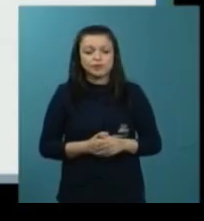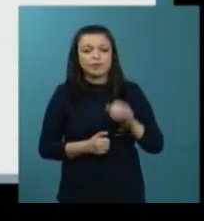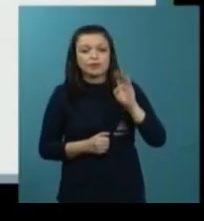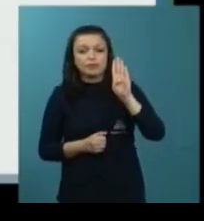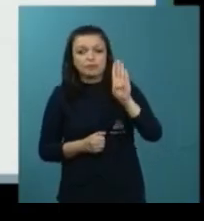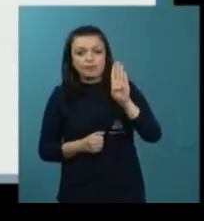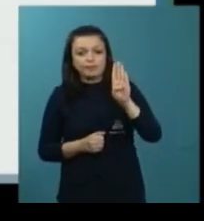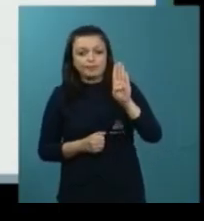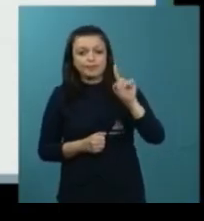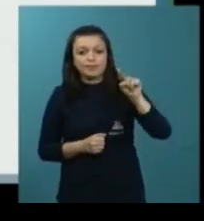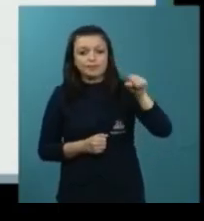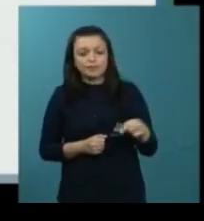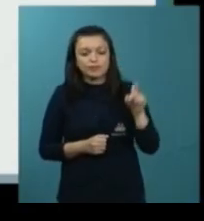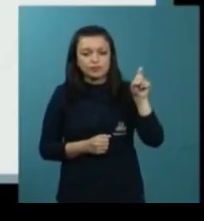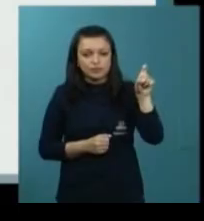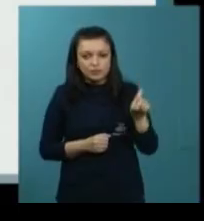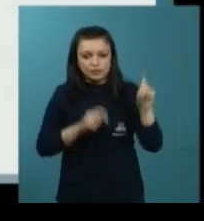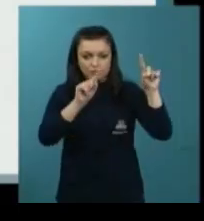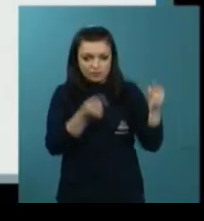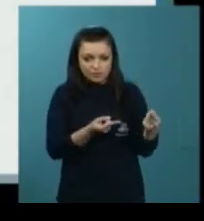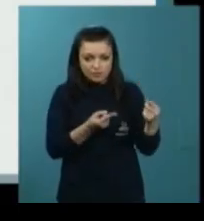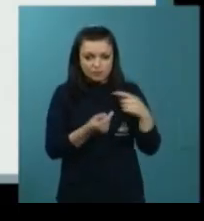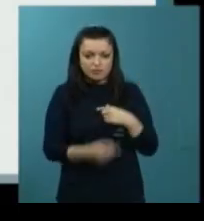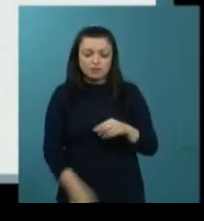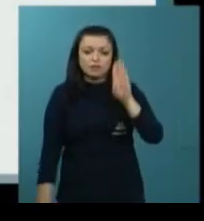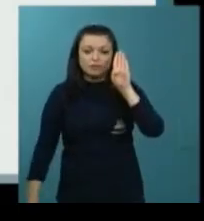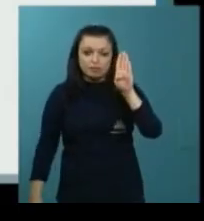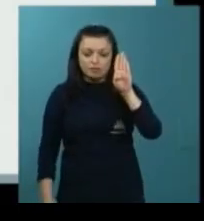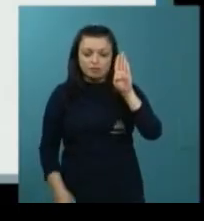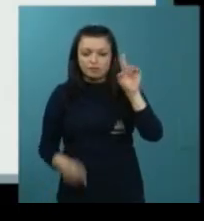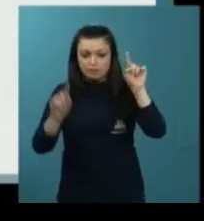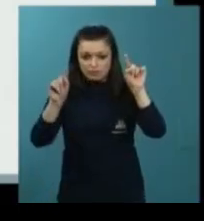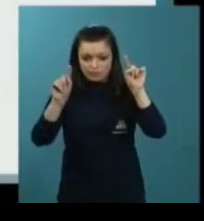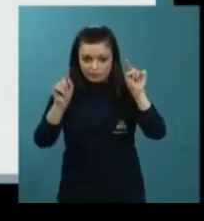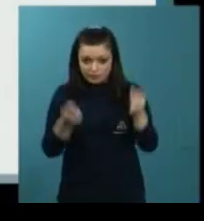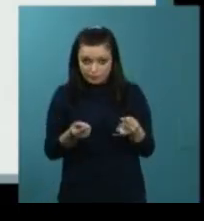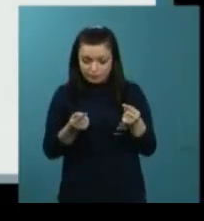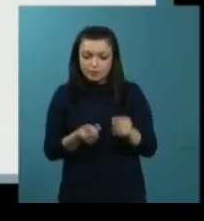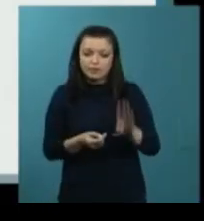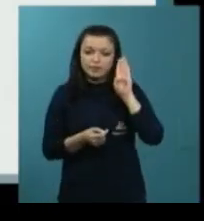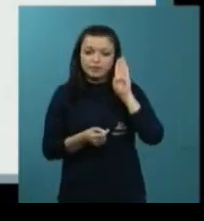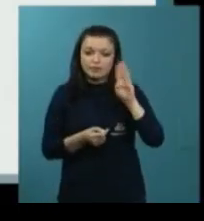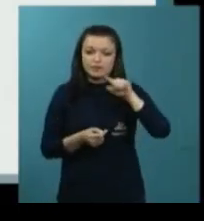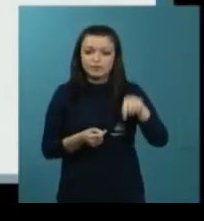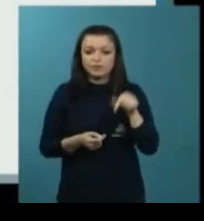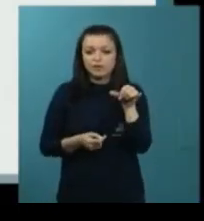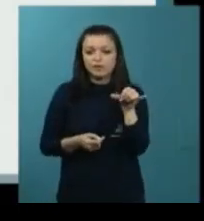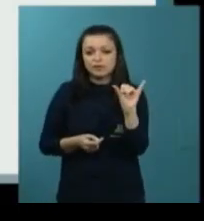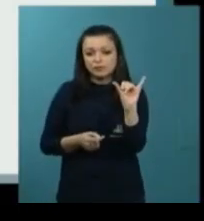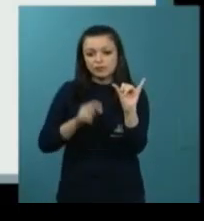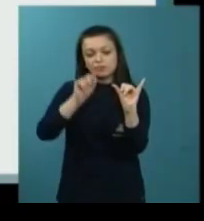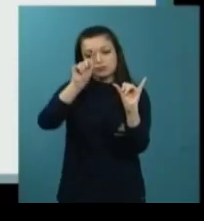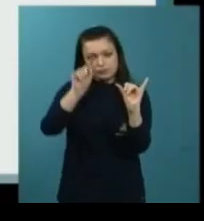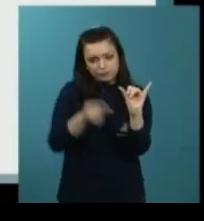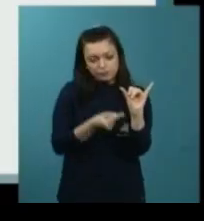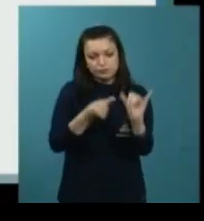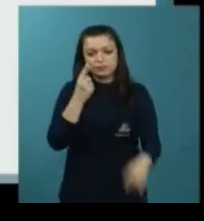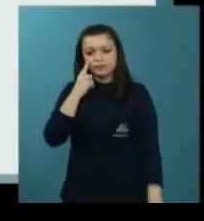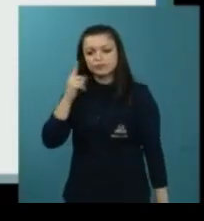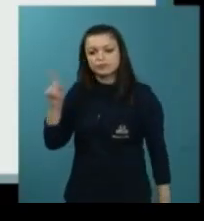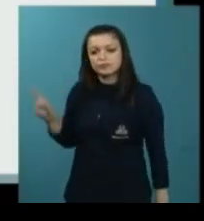B, vírgula X, fecha parênteses, vírgula, B, vírgula